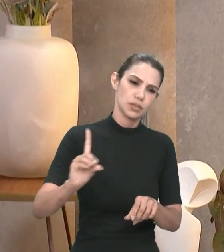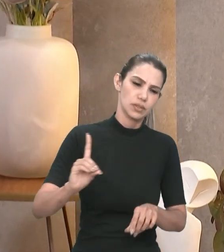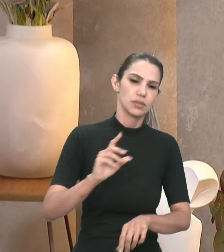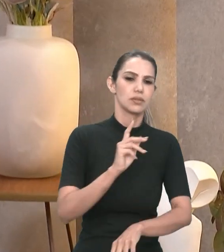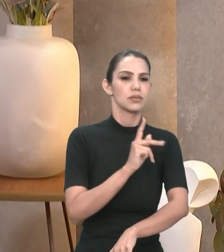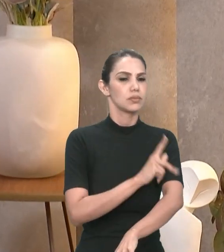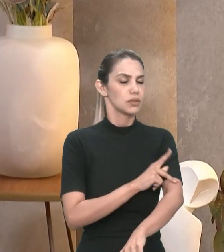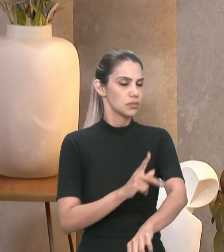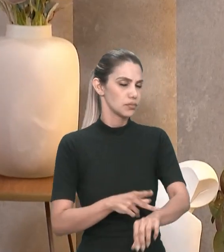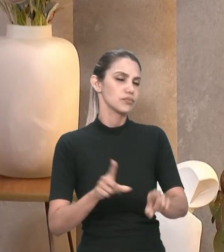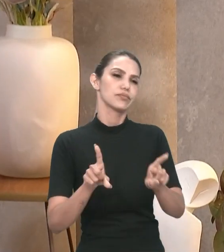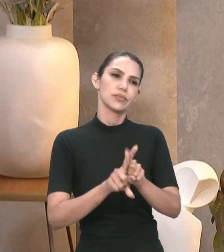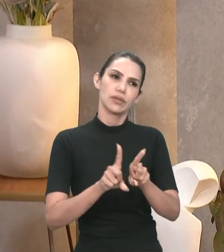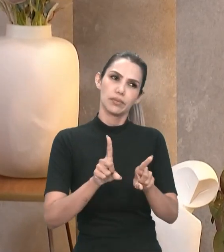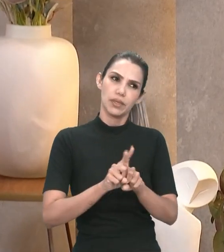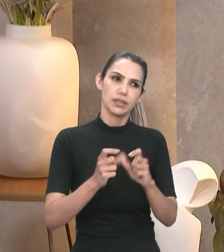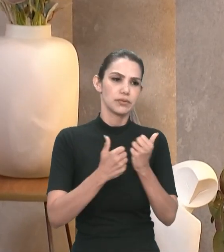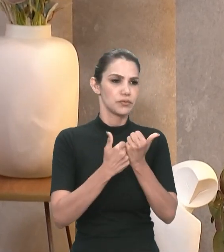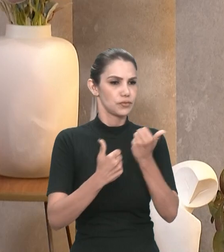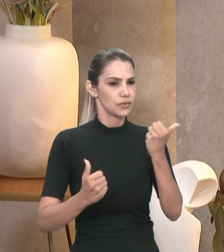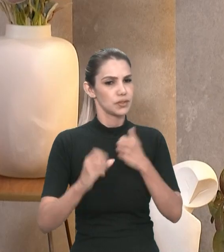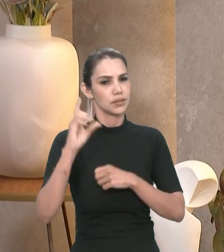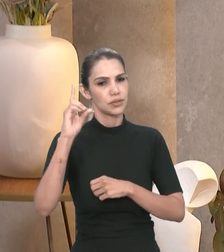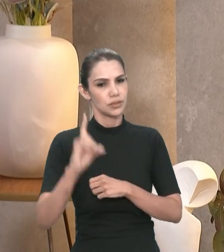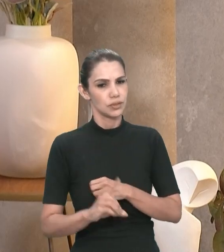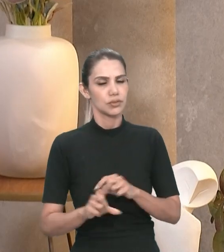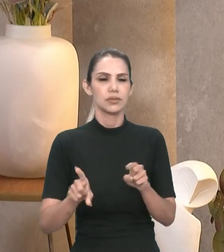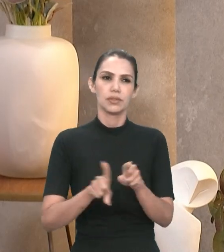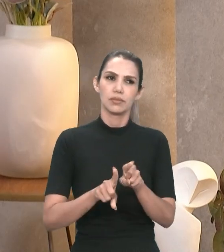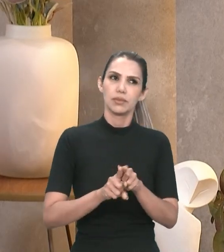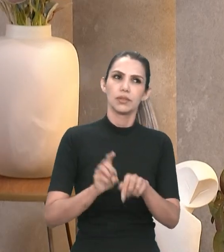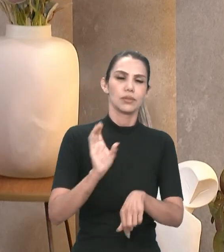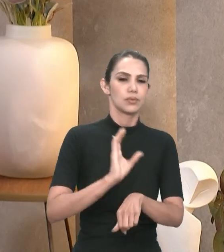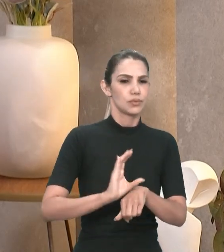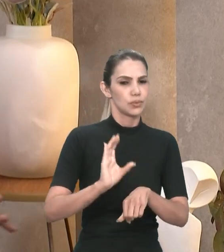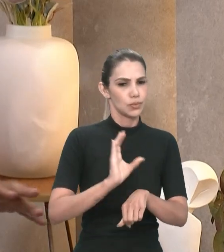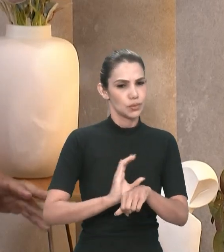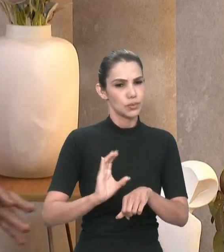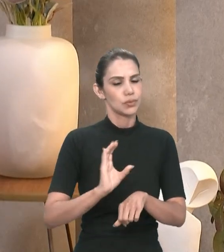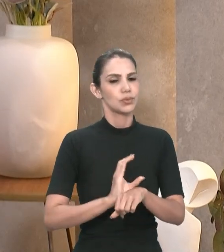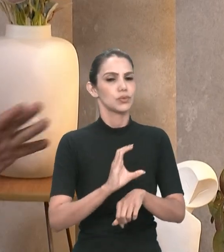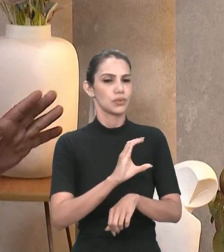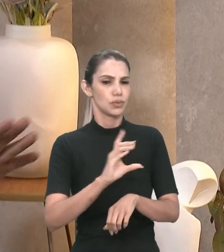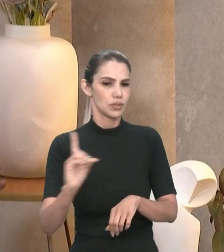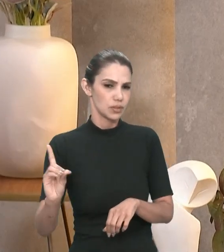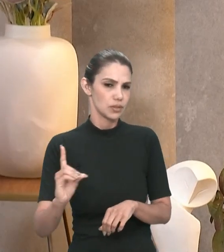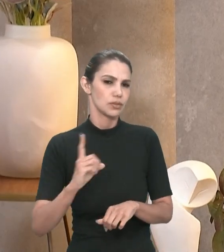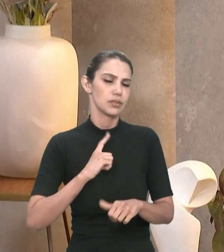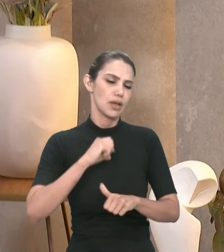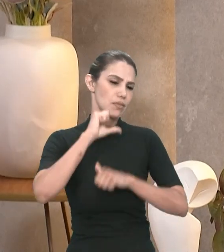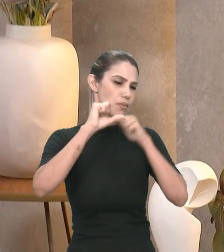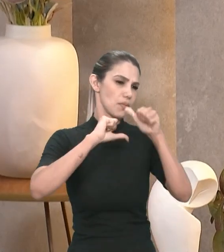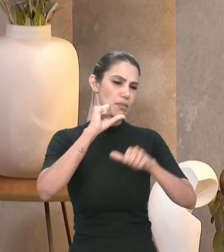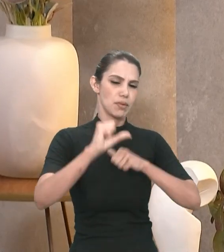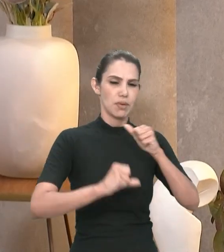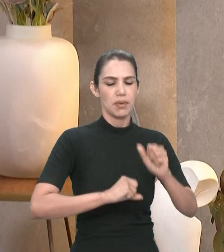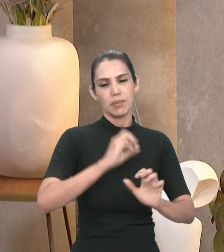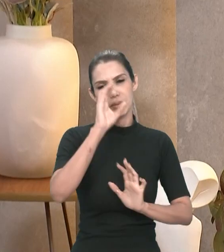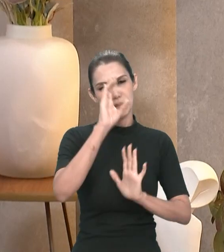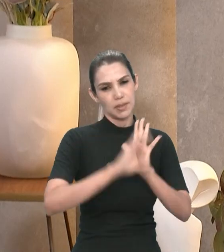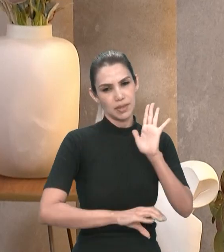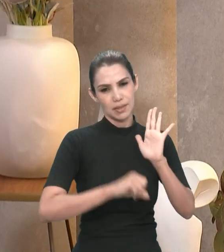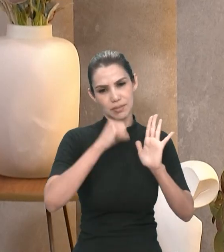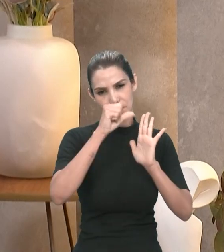como vice-diretor da unidade, como coordenador de curso, mudança de currículo. A gente tem uma diversidade bem grande